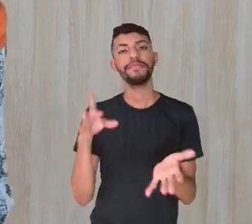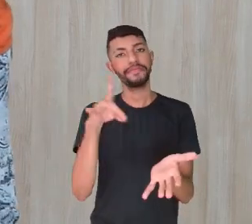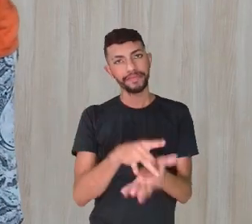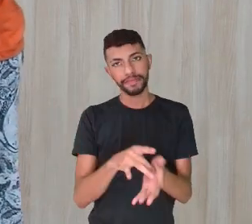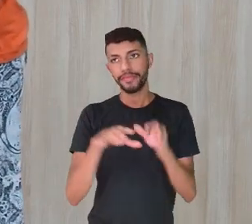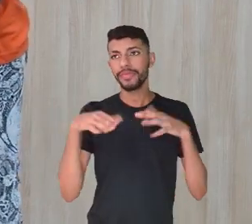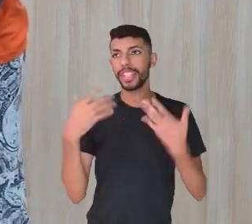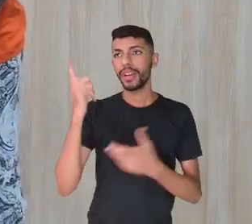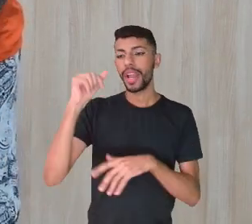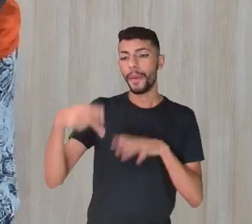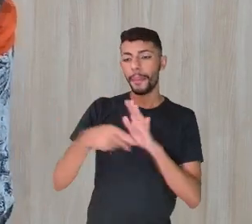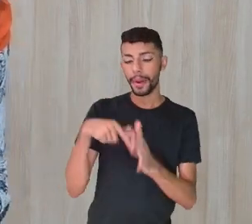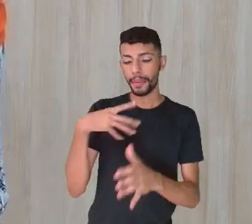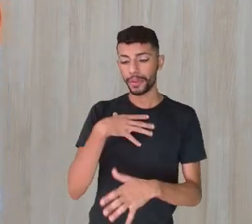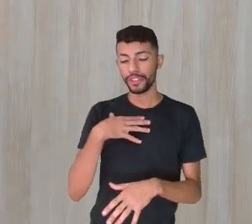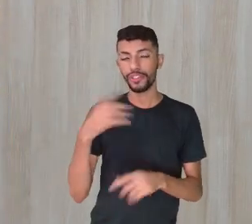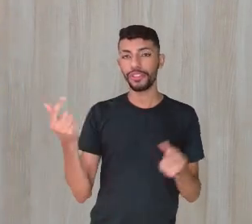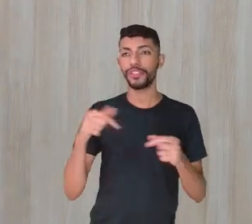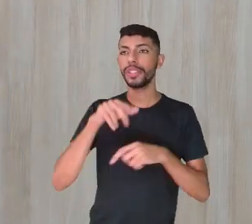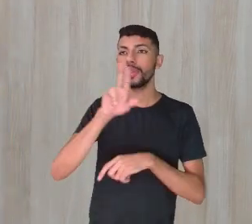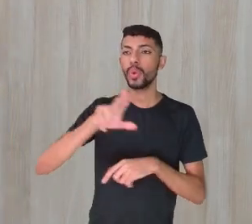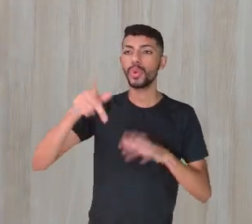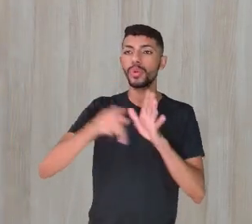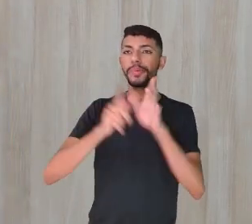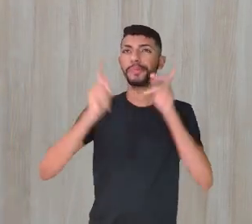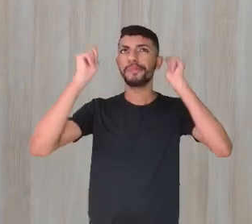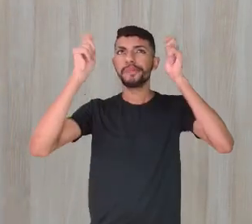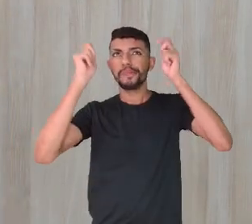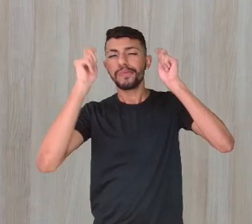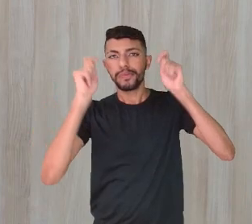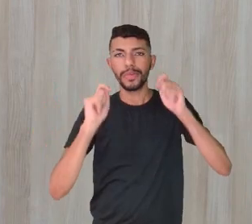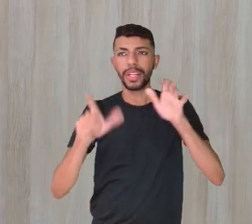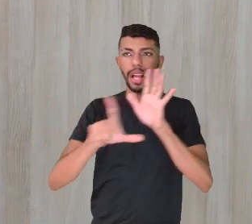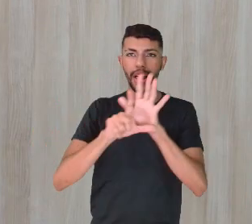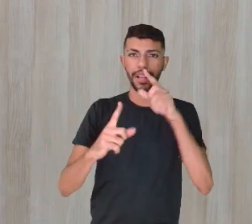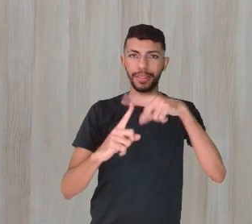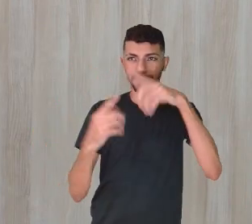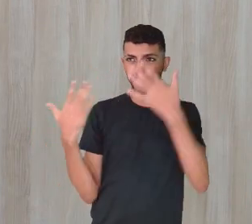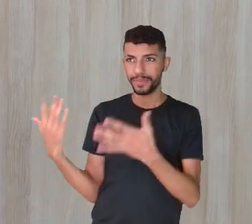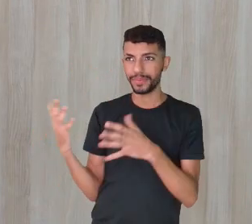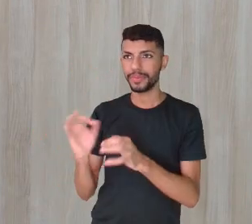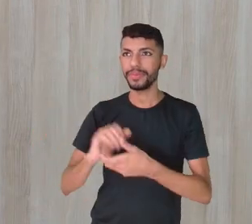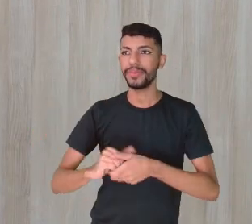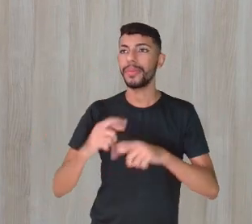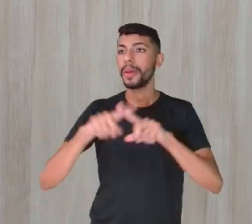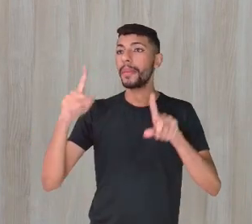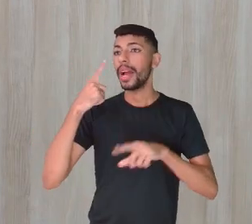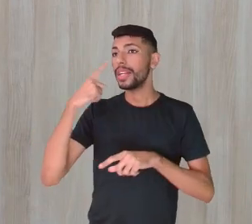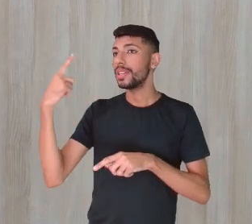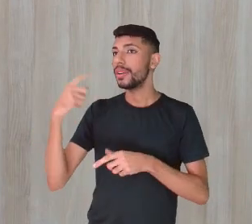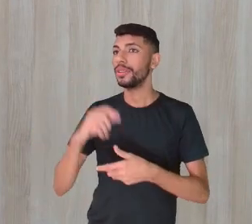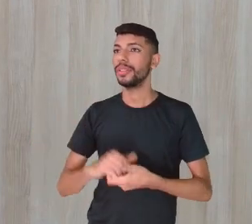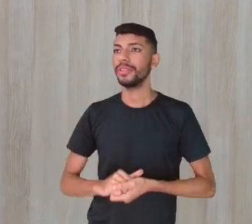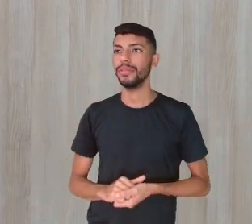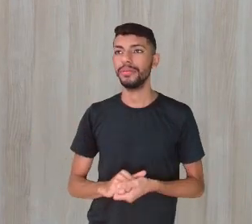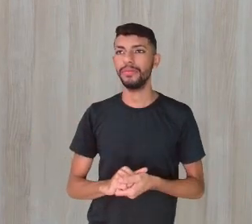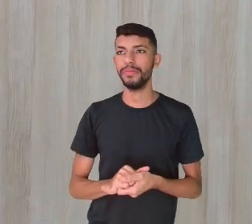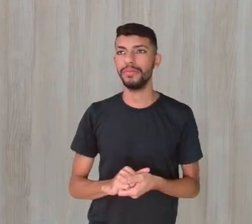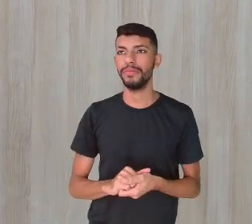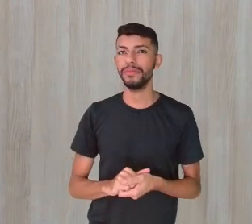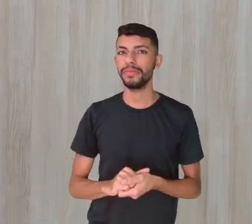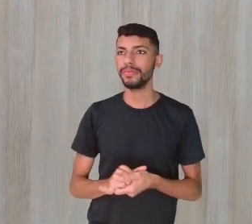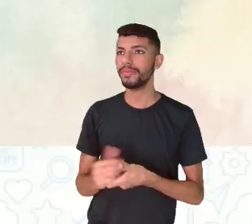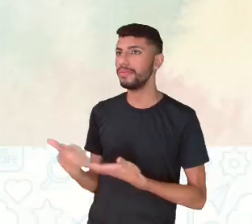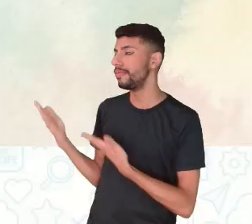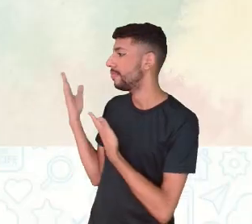eles utilizaram de protestar esse tipo de lei. Só que existiu, olha aí vejam